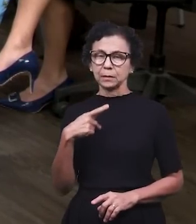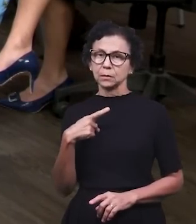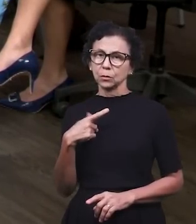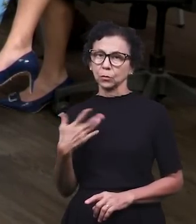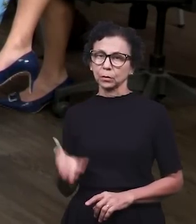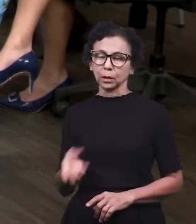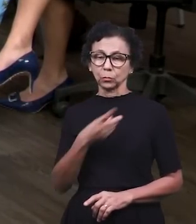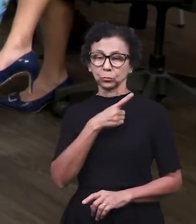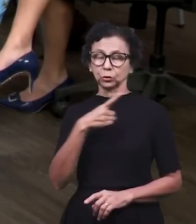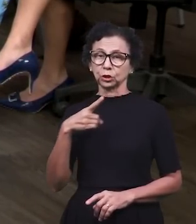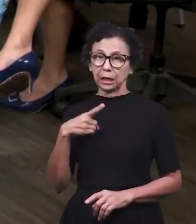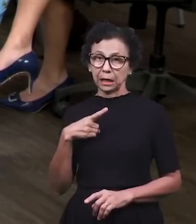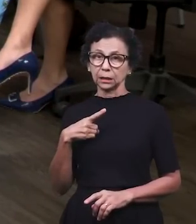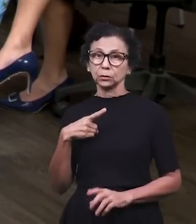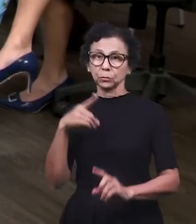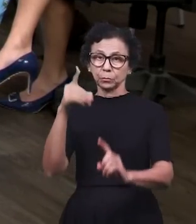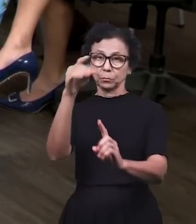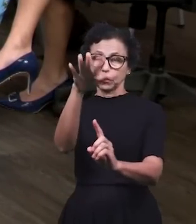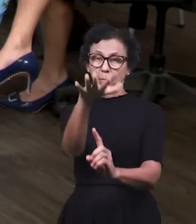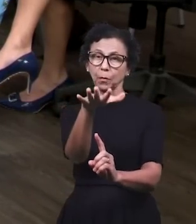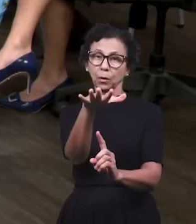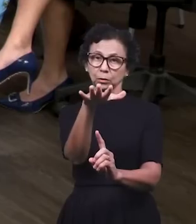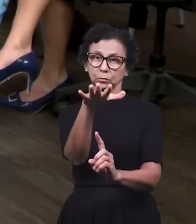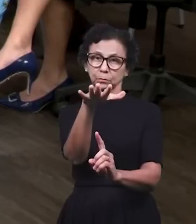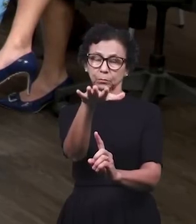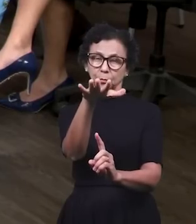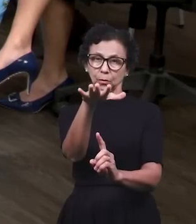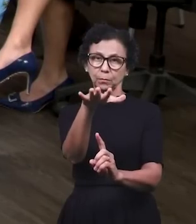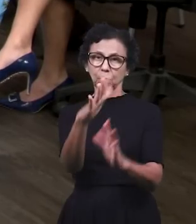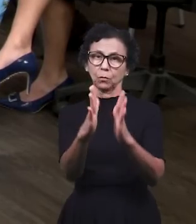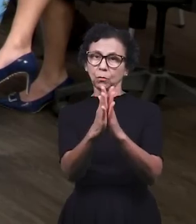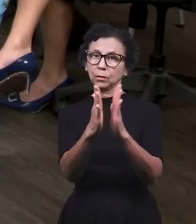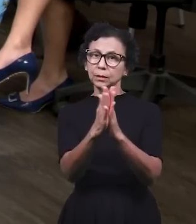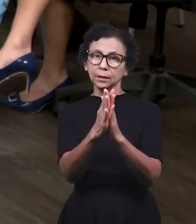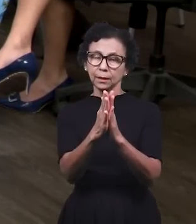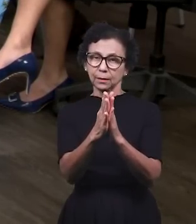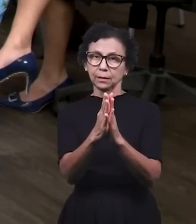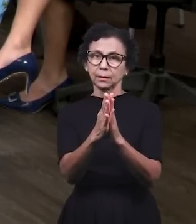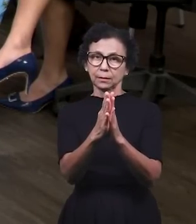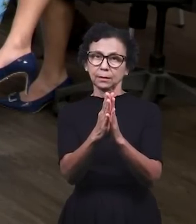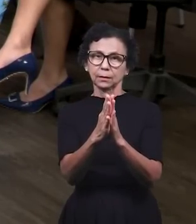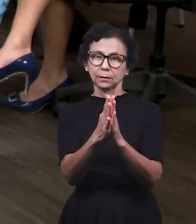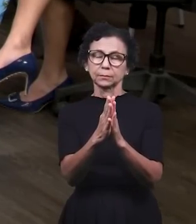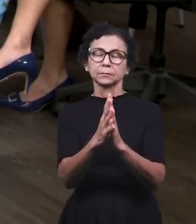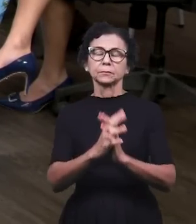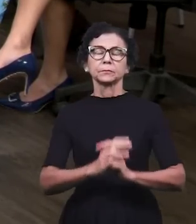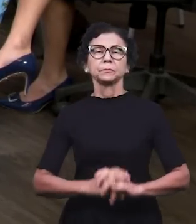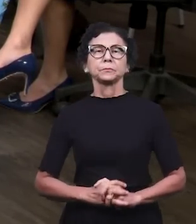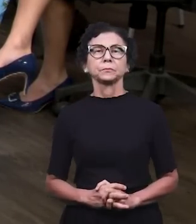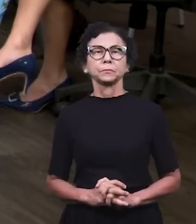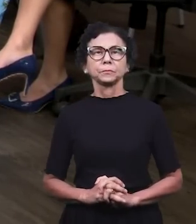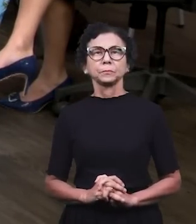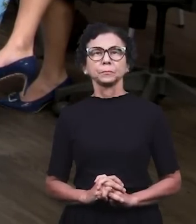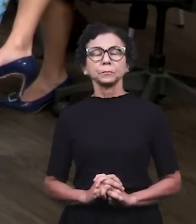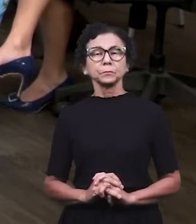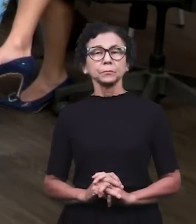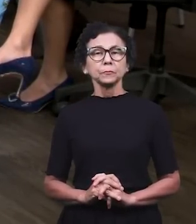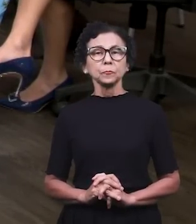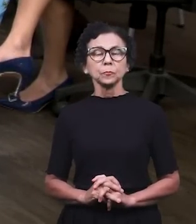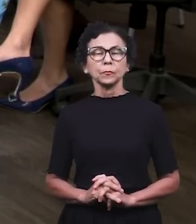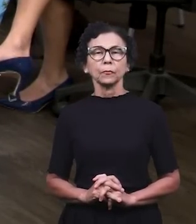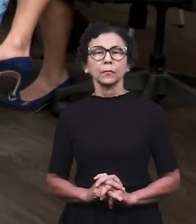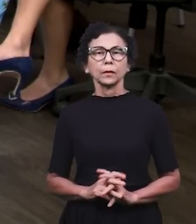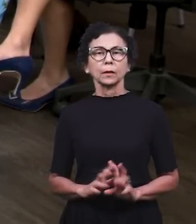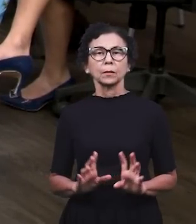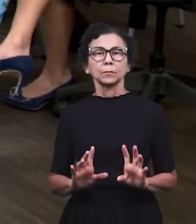orar por alguém, mas a bênção apostólica é do pastor. Ele pode orar, o diácono pode orar com imposição de mãos. Porque o ato